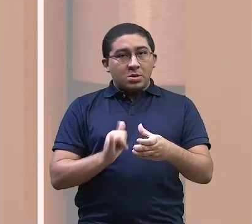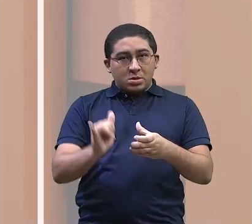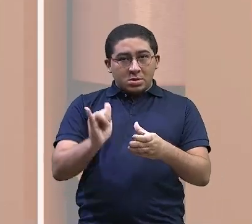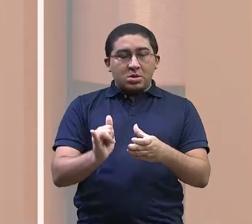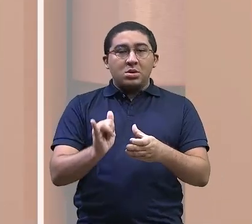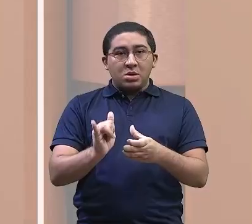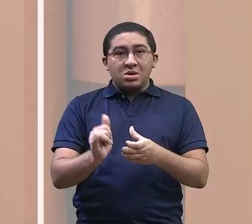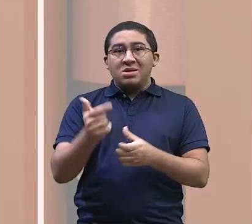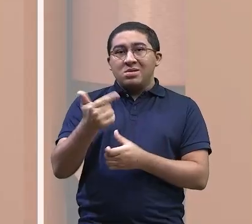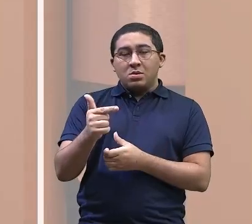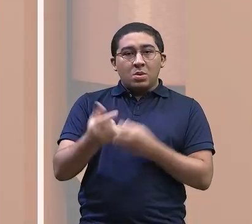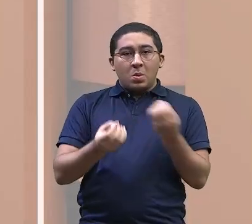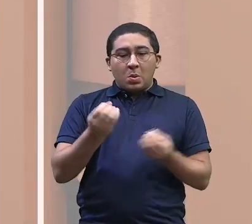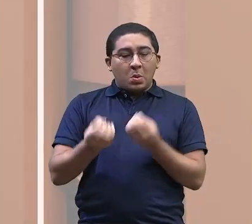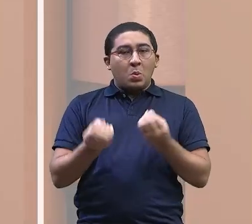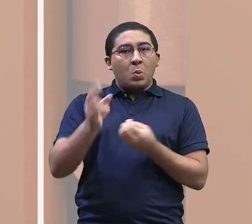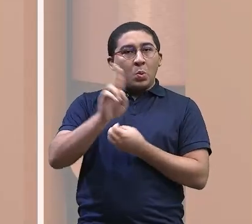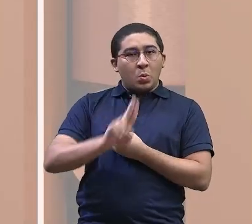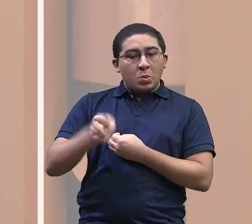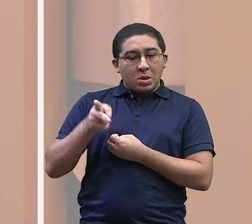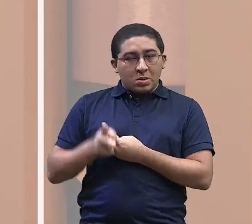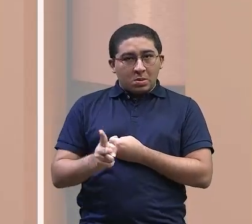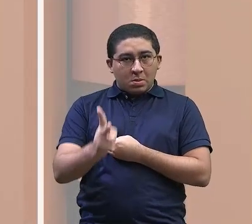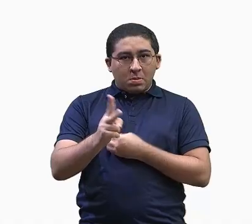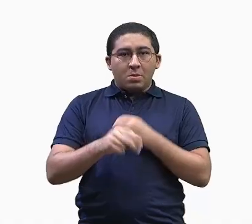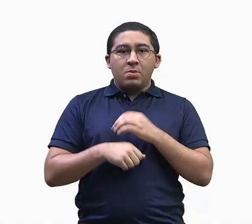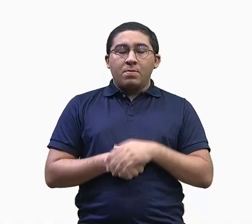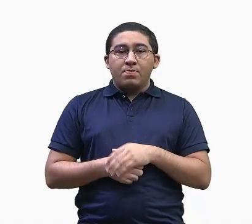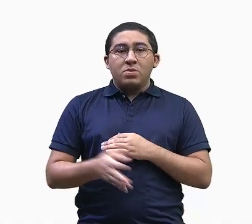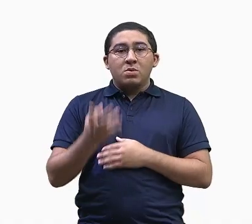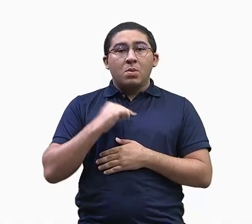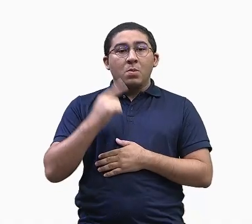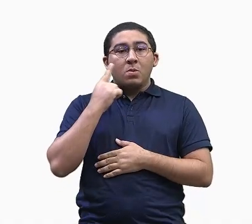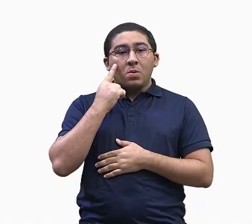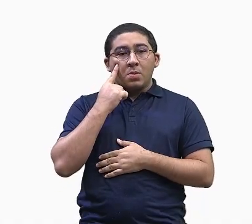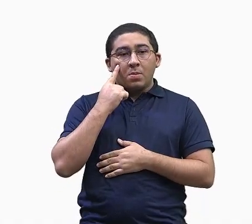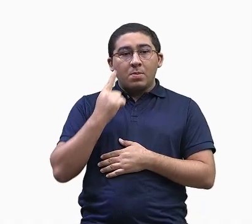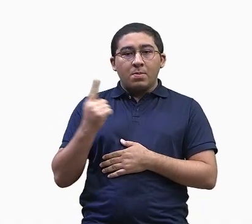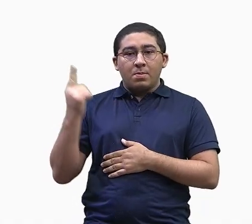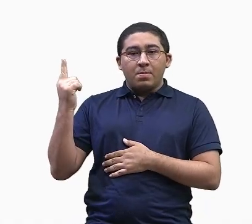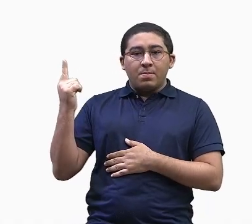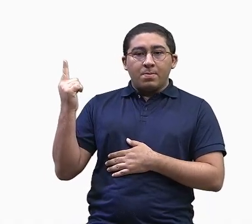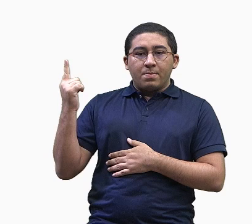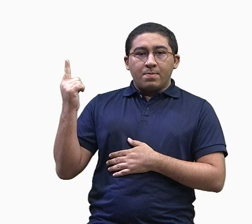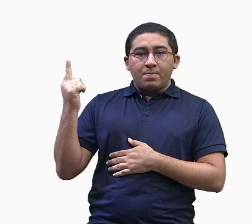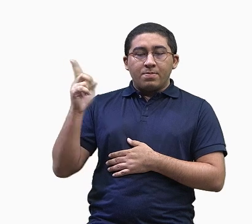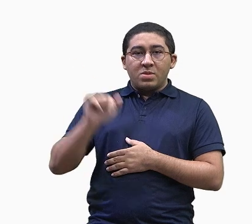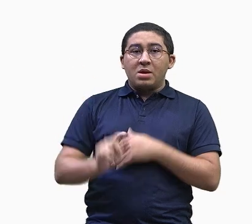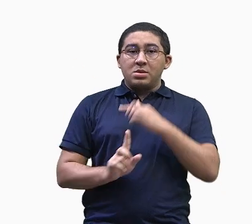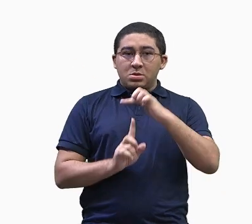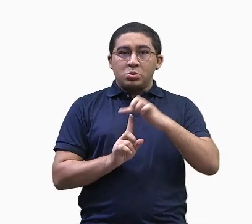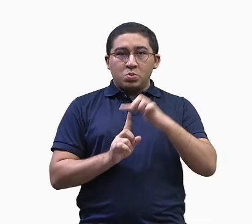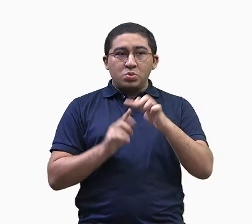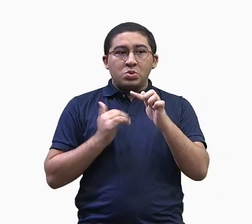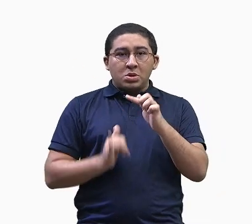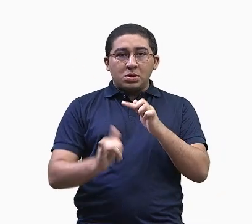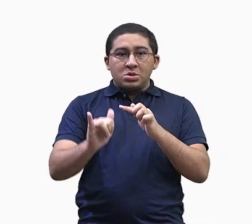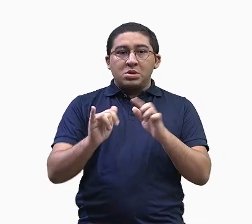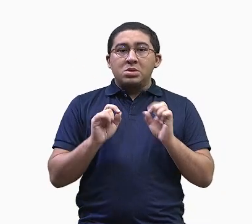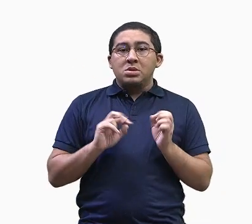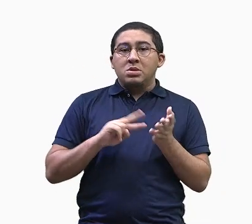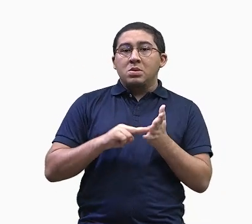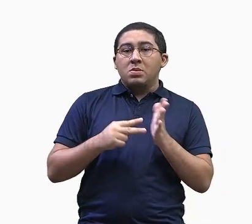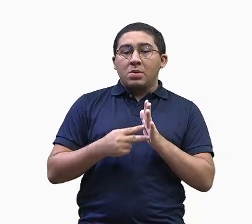não renovável. Então vamos verificar o que a gente tem aí sobre essas fontes de energia, onde elas